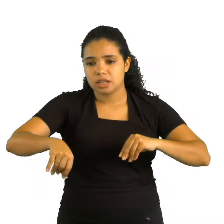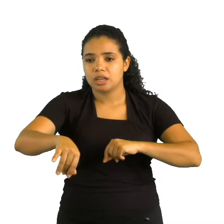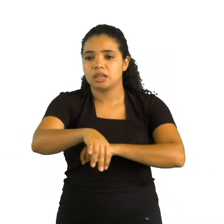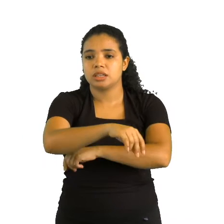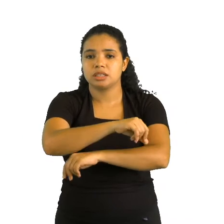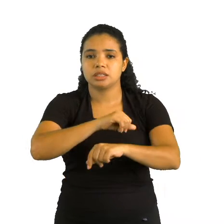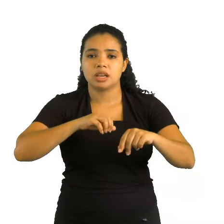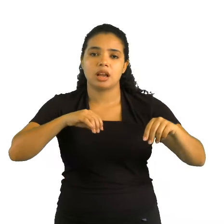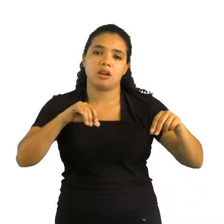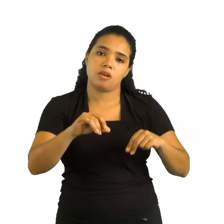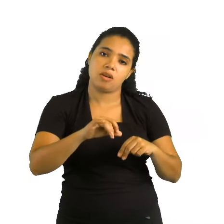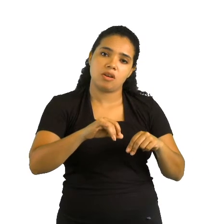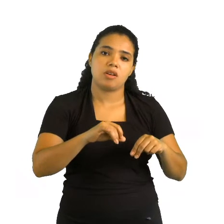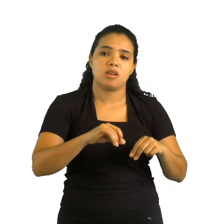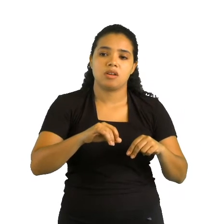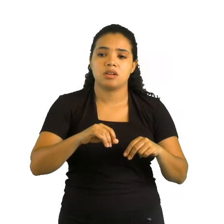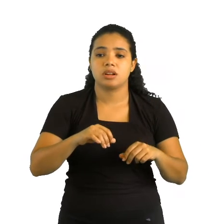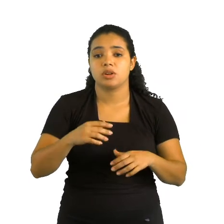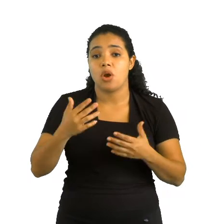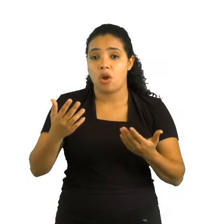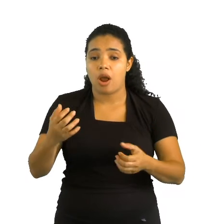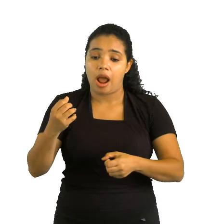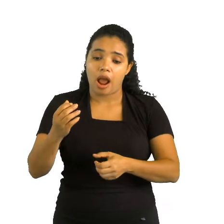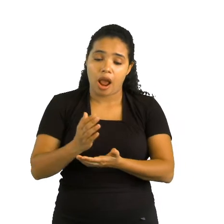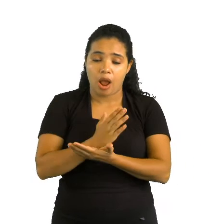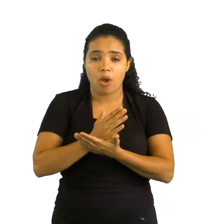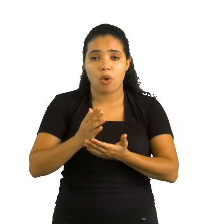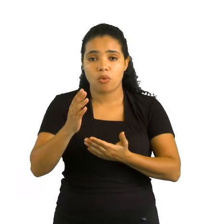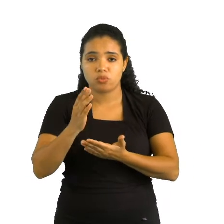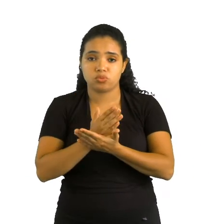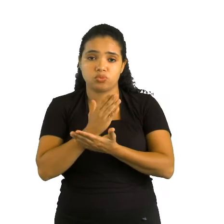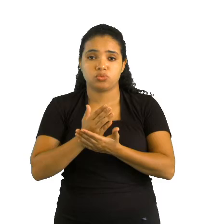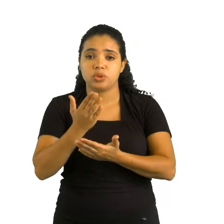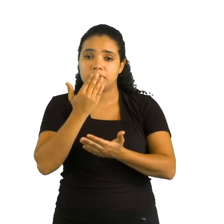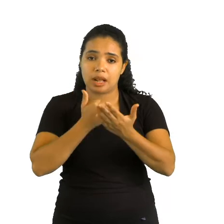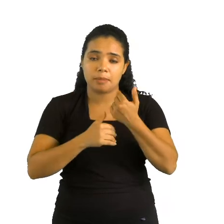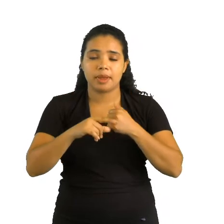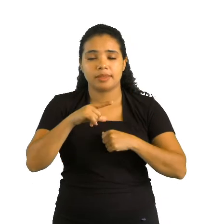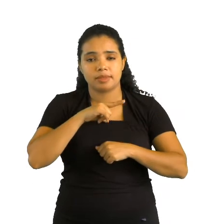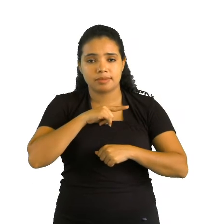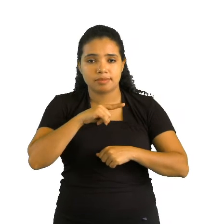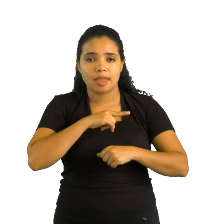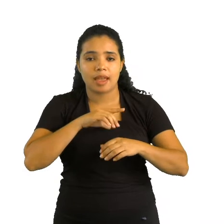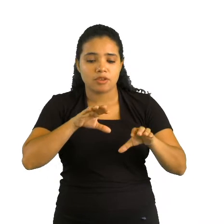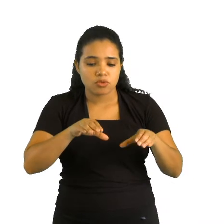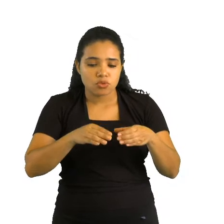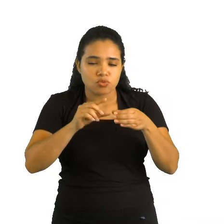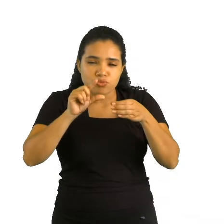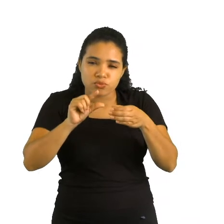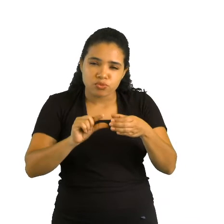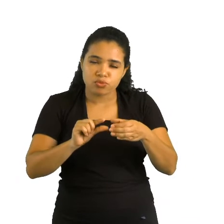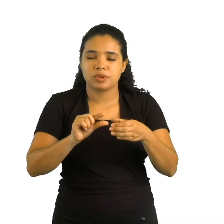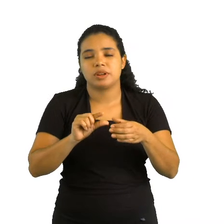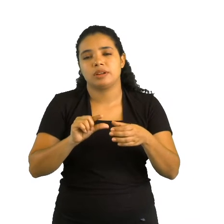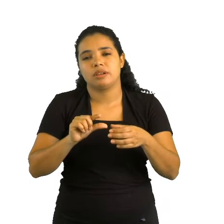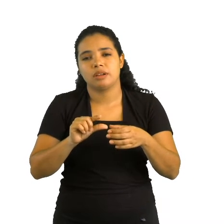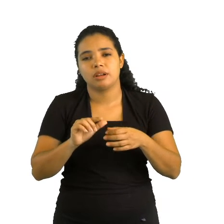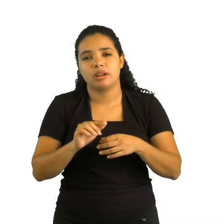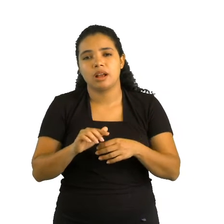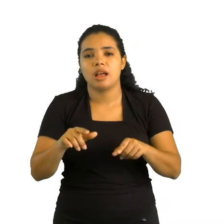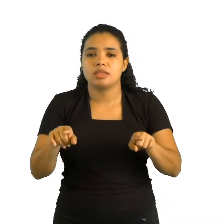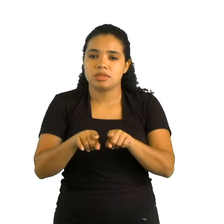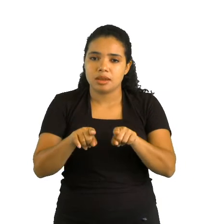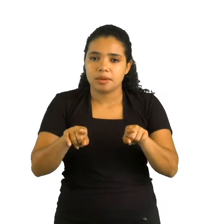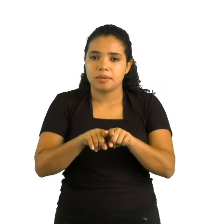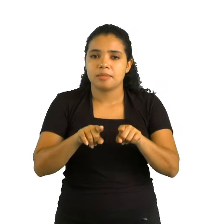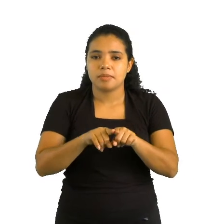superfícies, na fabricação de alguns alimentos, né? Como nós já falamos, tá? Na